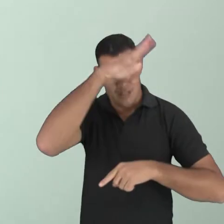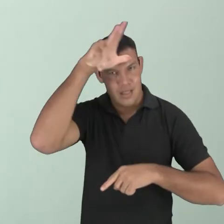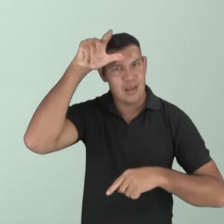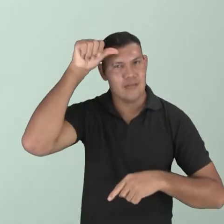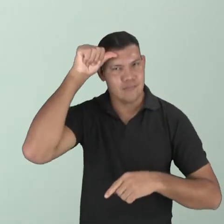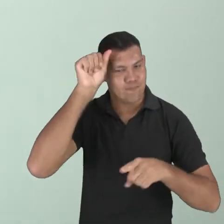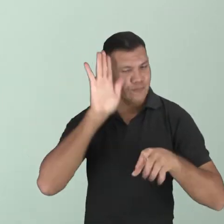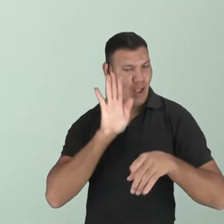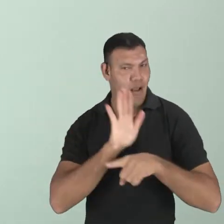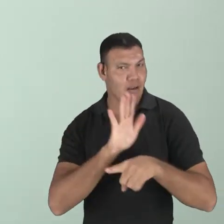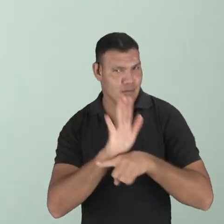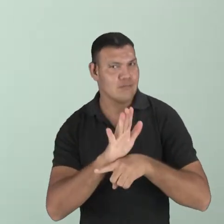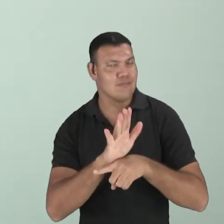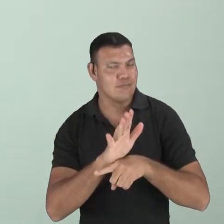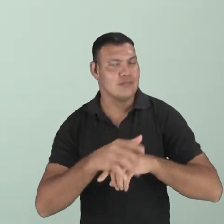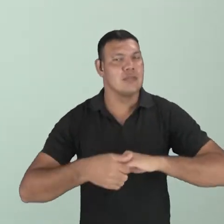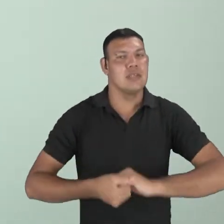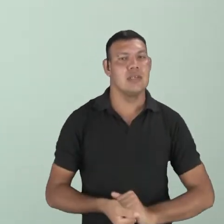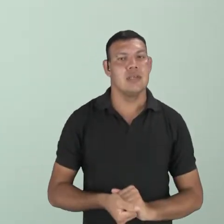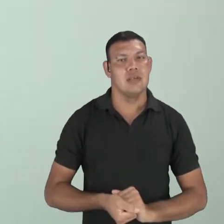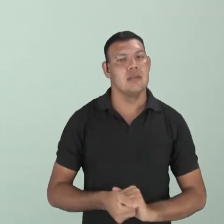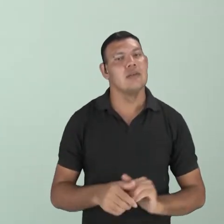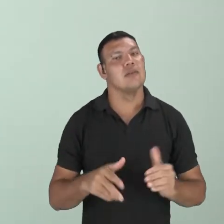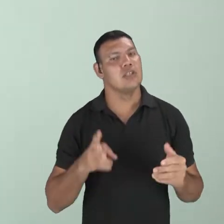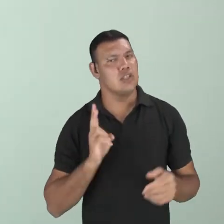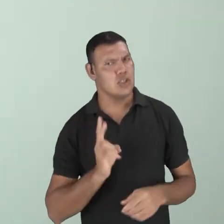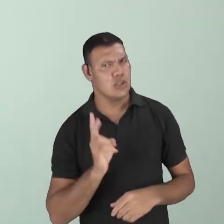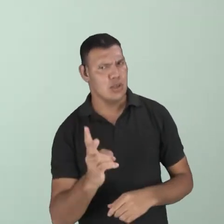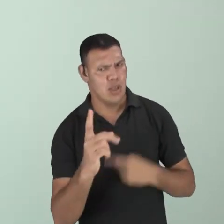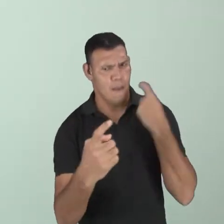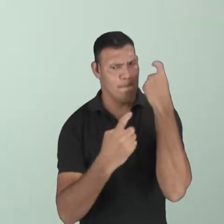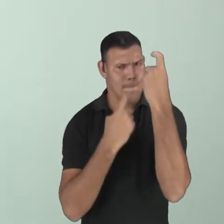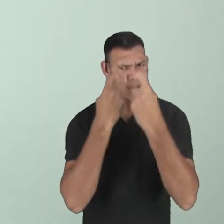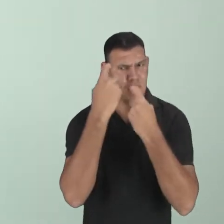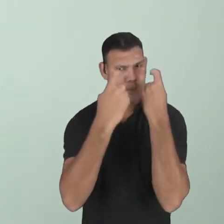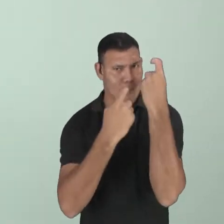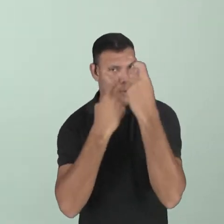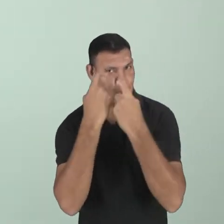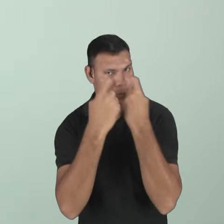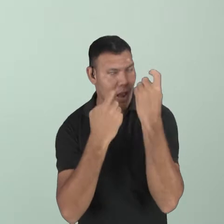essas empresas de alguma forma. Então, sempre que nós vemos uma certa preocupação